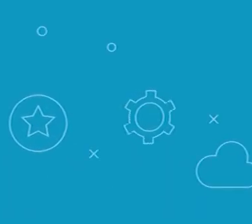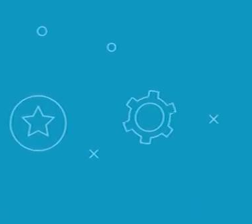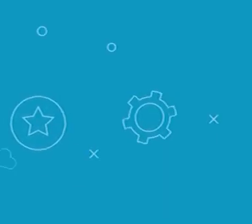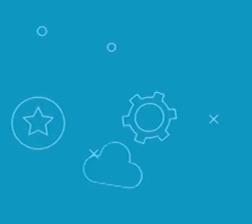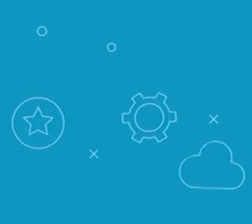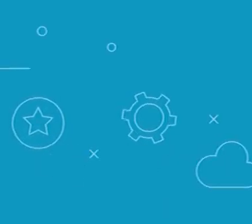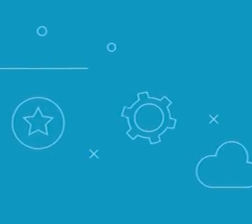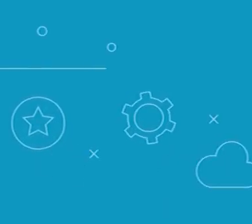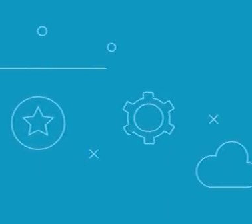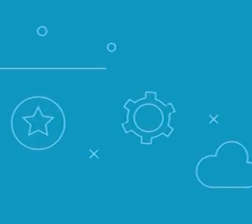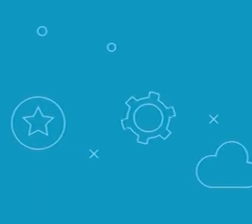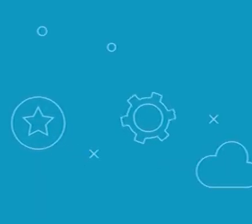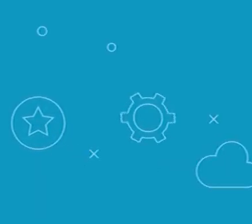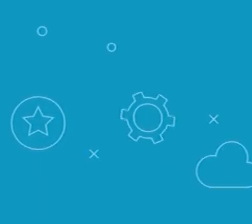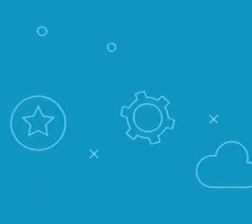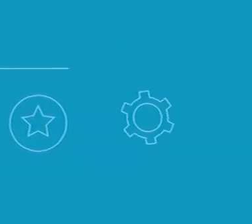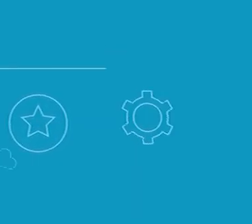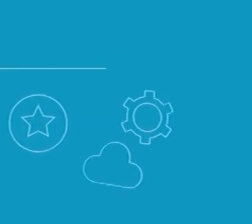Tchau. Tchau.